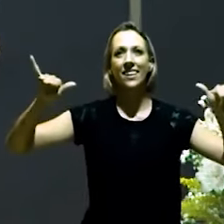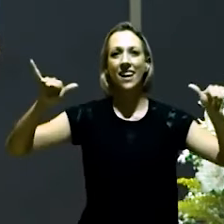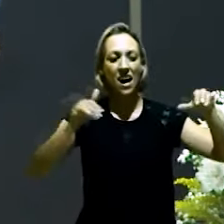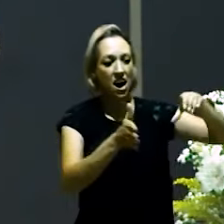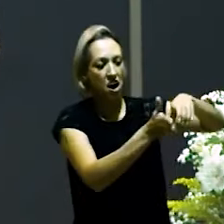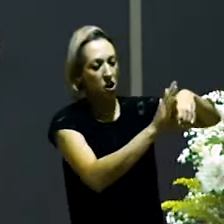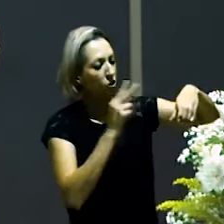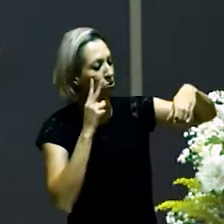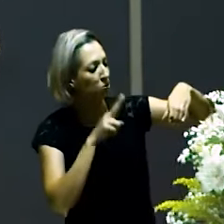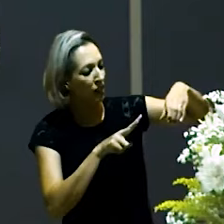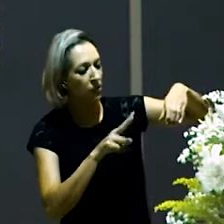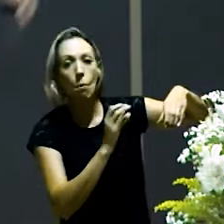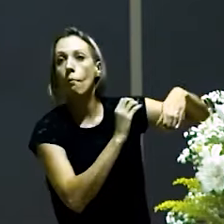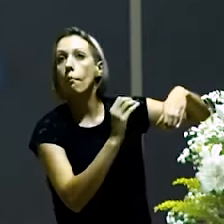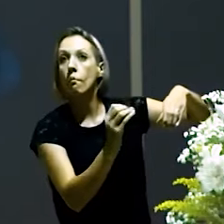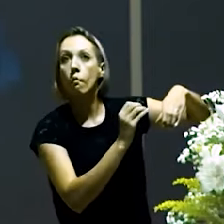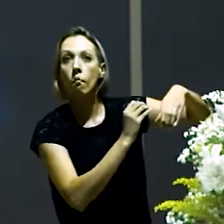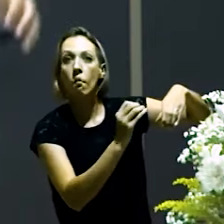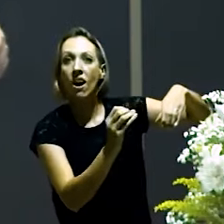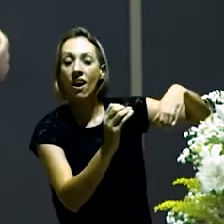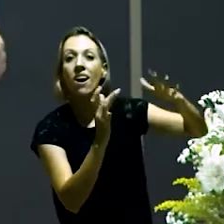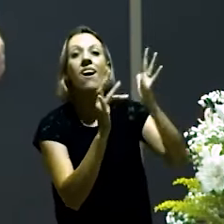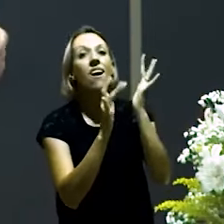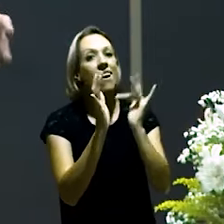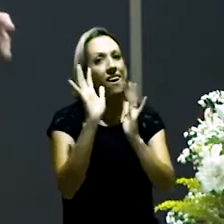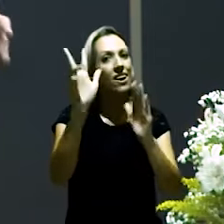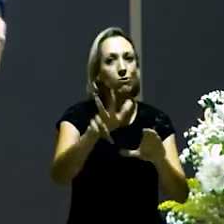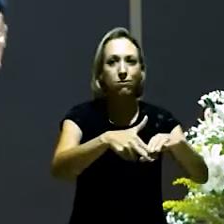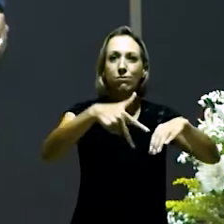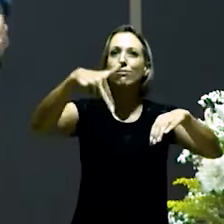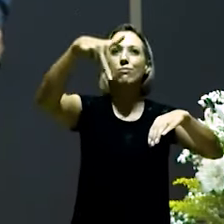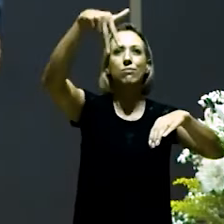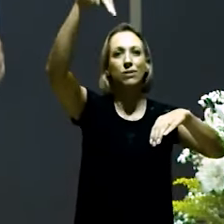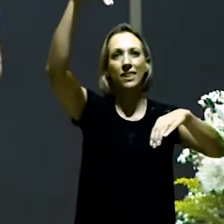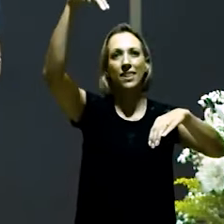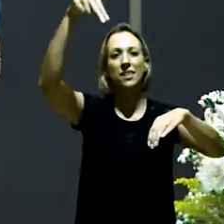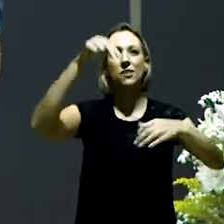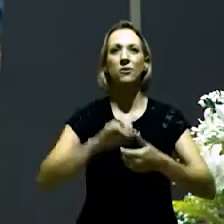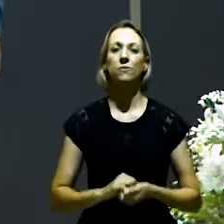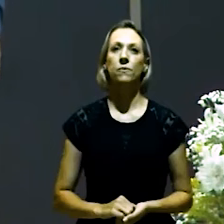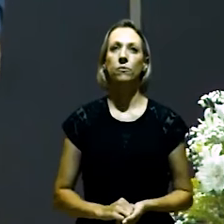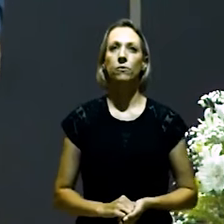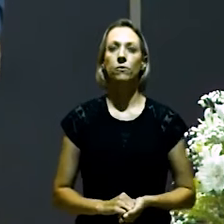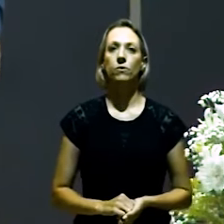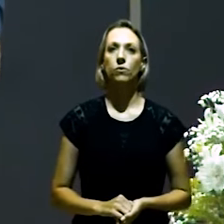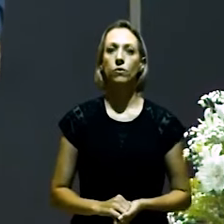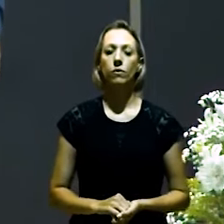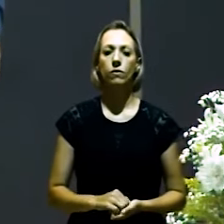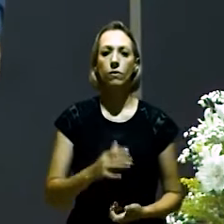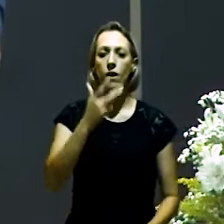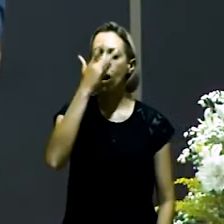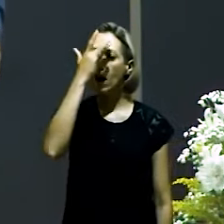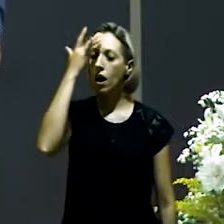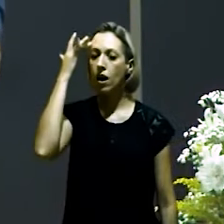na cidade de Jerusalém, lá na Palestina, em um lugar pequeno. Alguém disse assim: por que